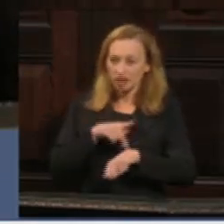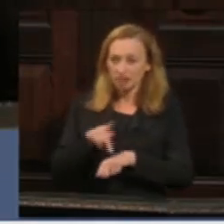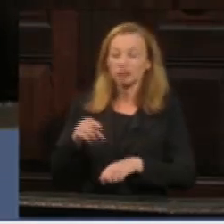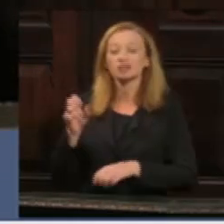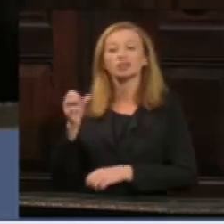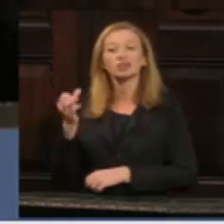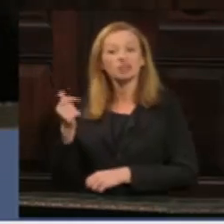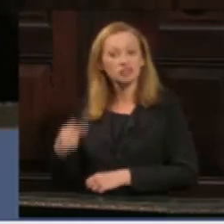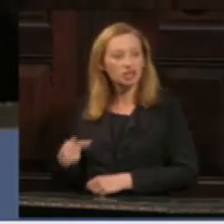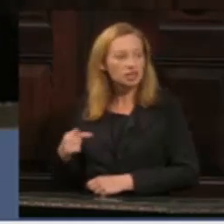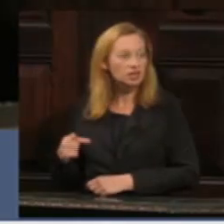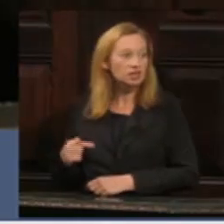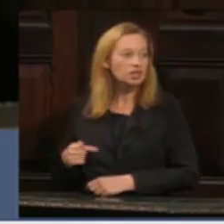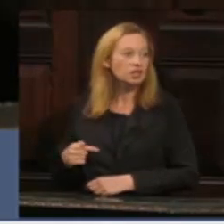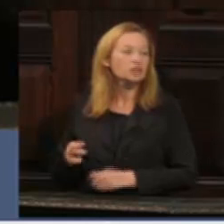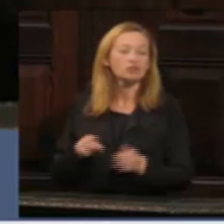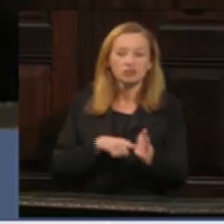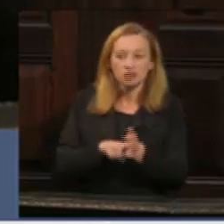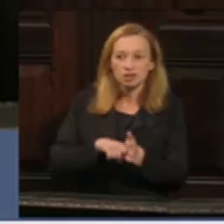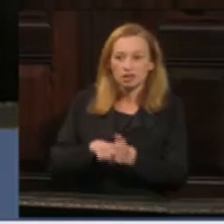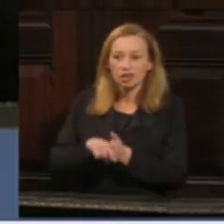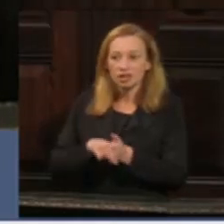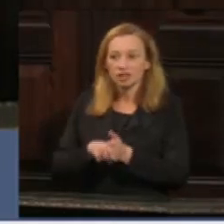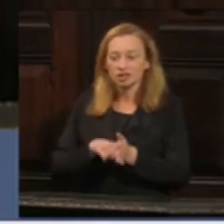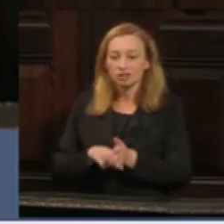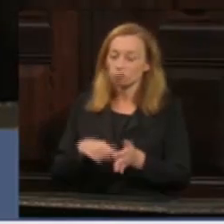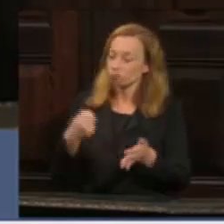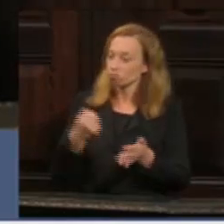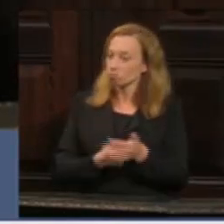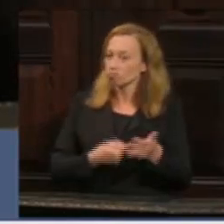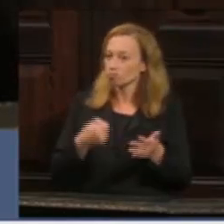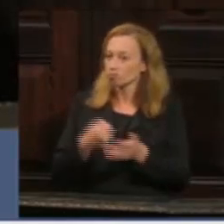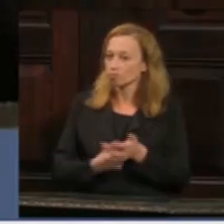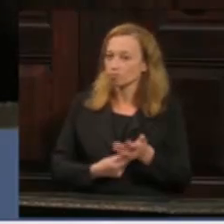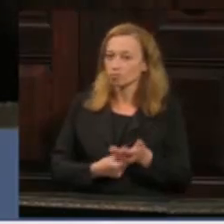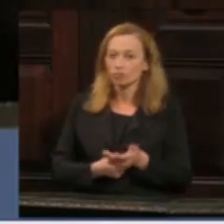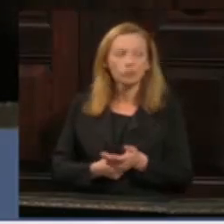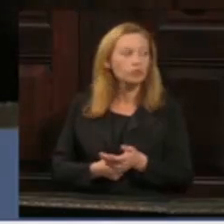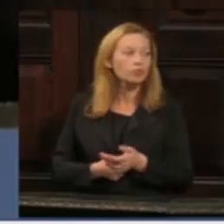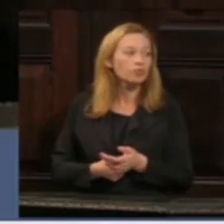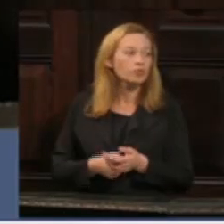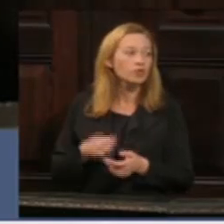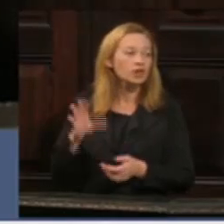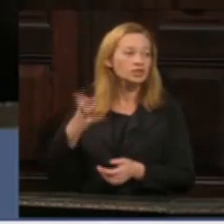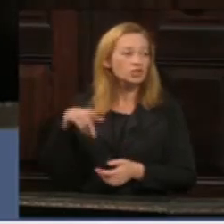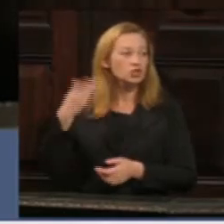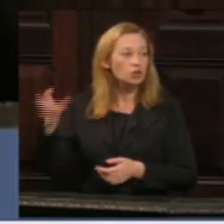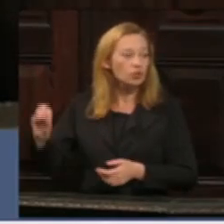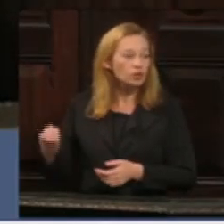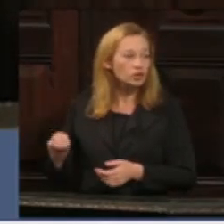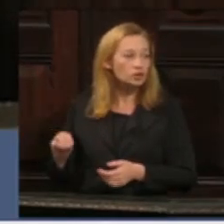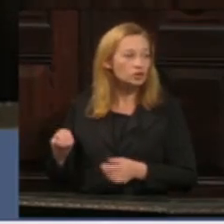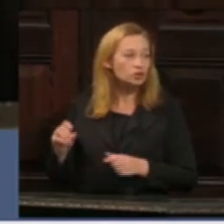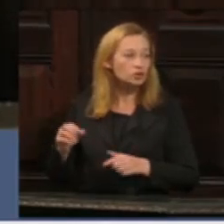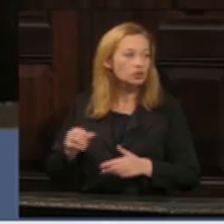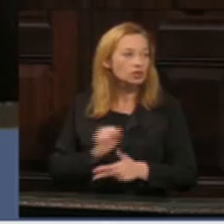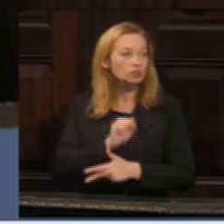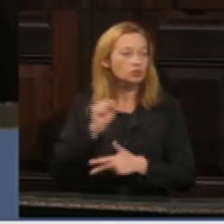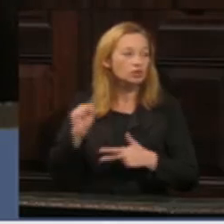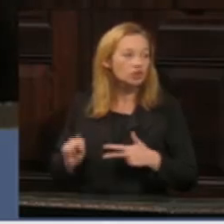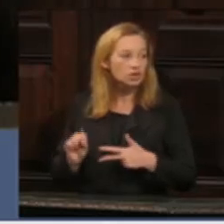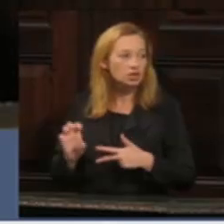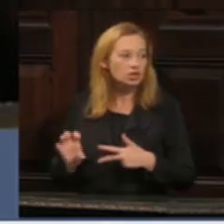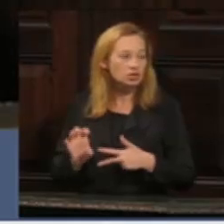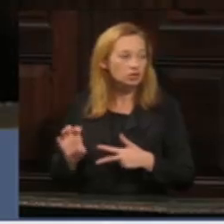7. Fiscalizar rigorosamente as ações do Poder Executivo no que